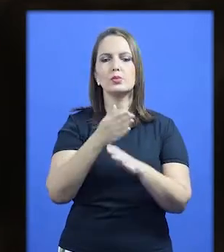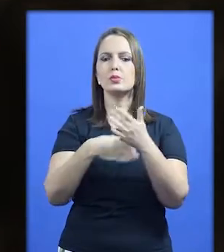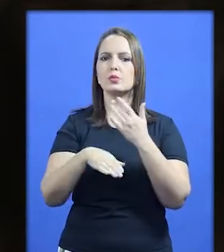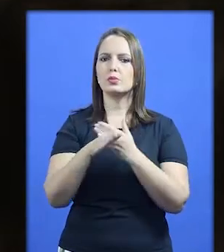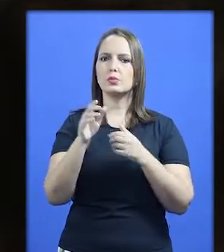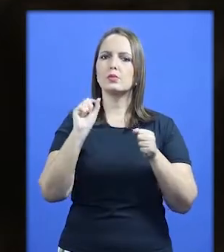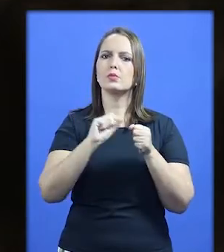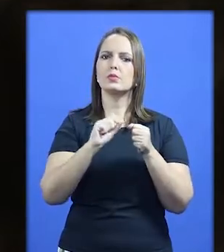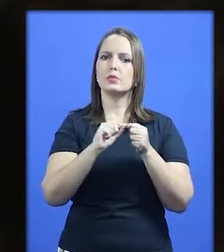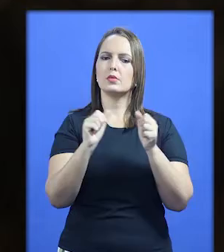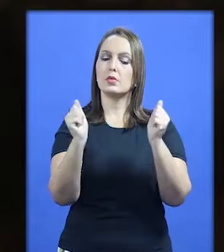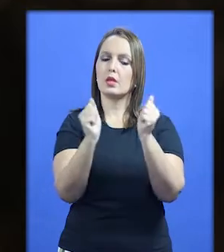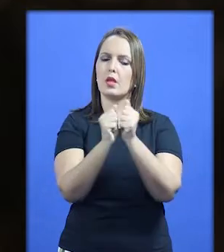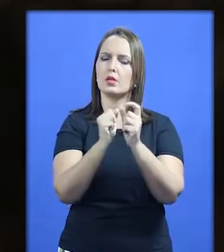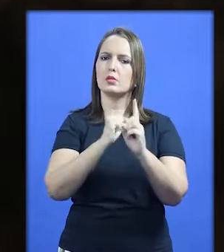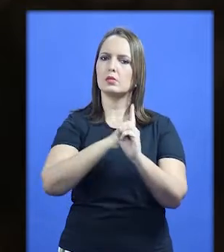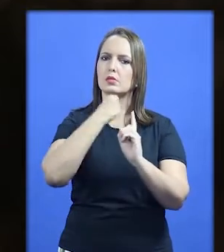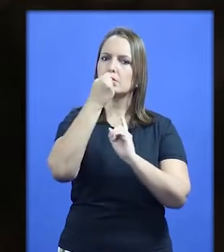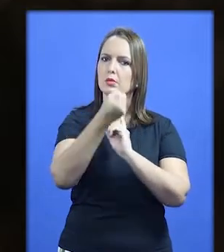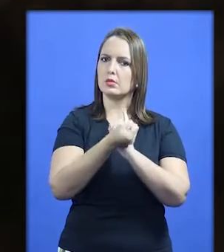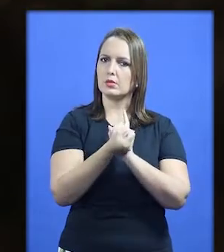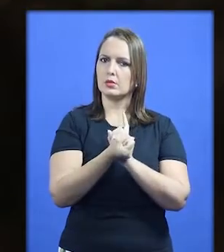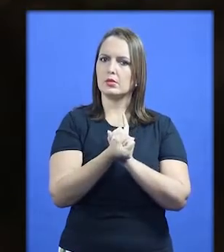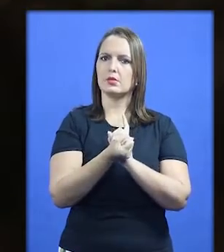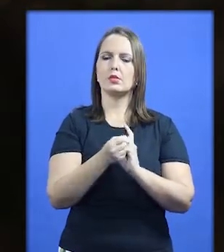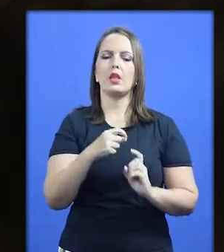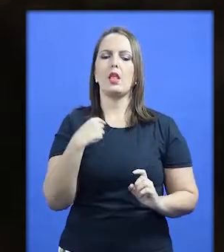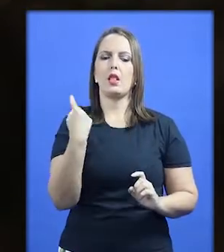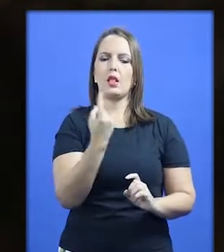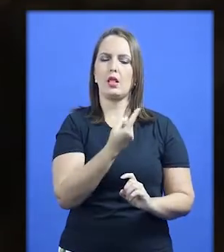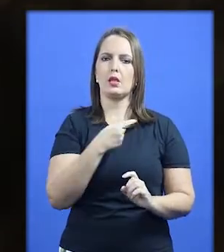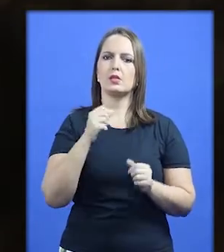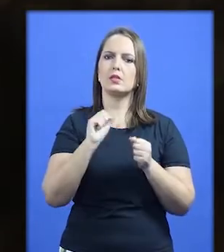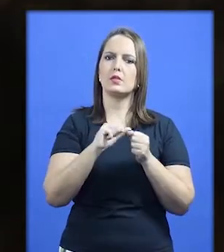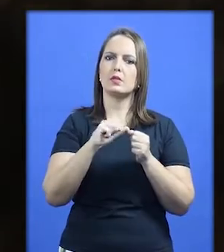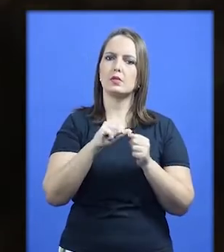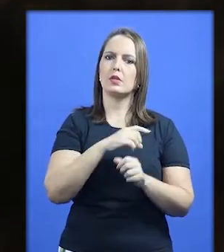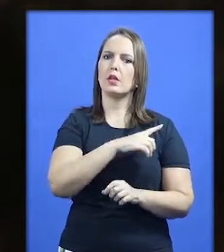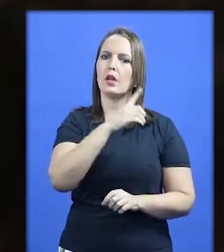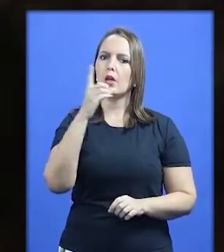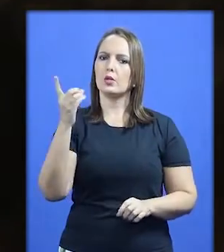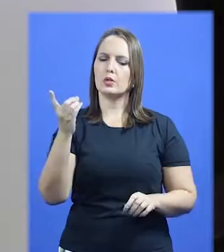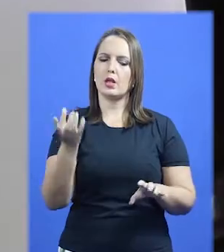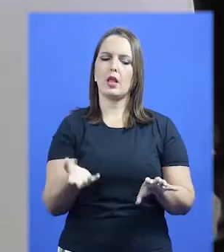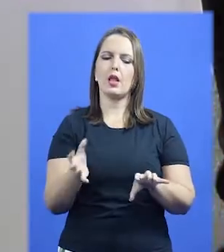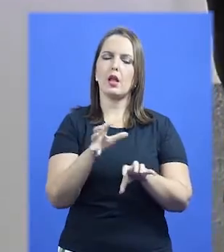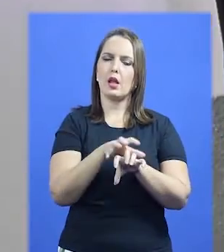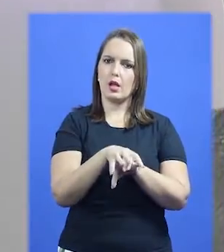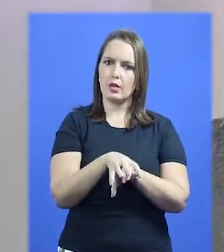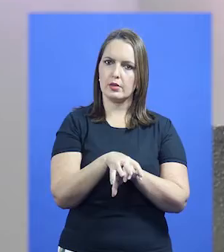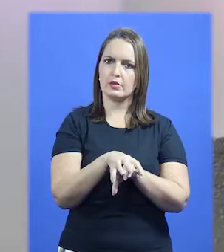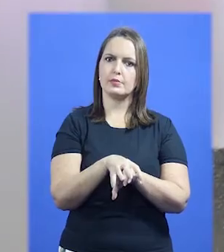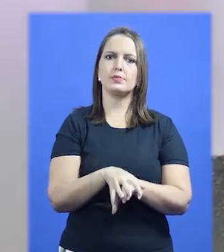ações junto à comunidade, nós fazemos um dia dedicado à inclusão.